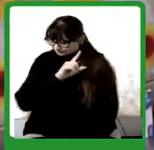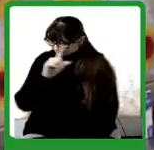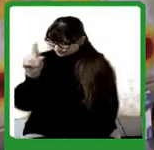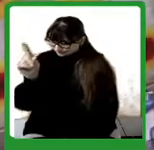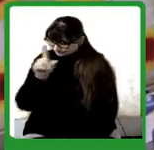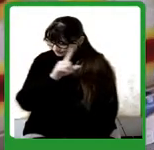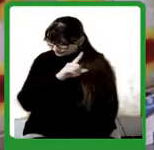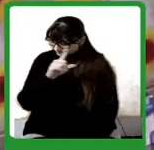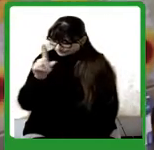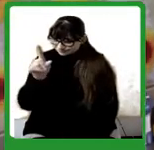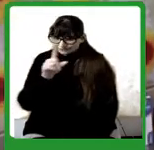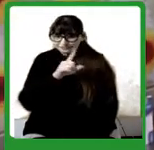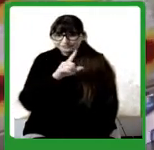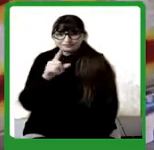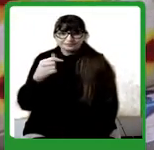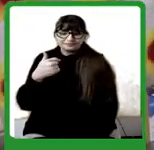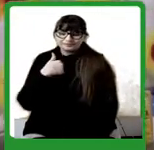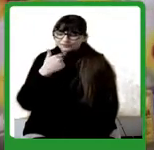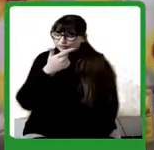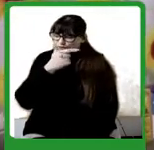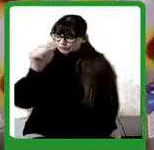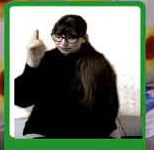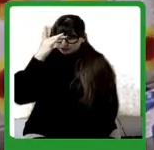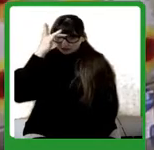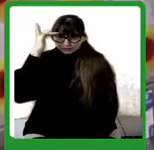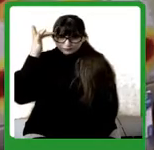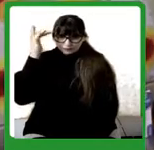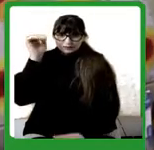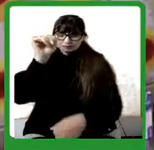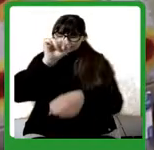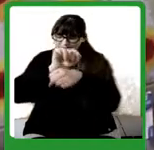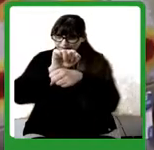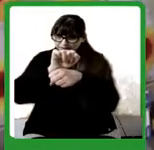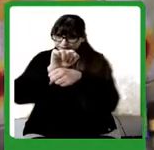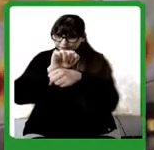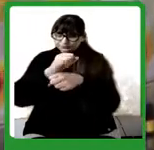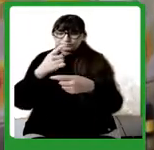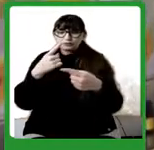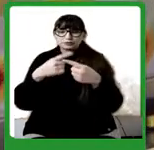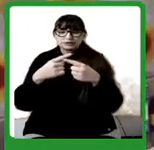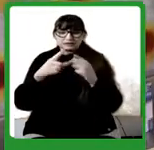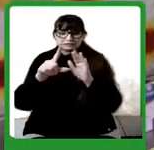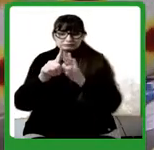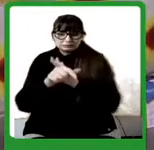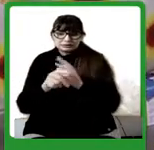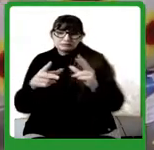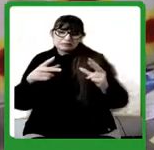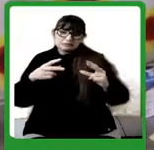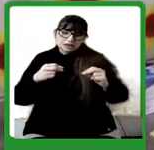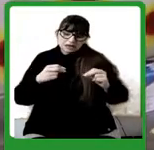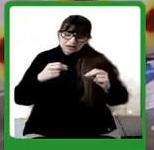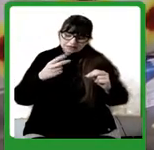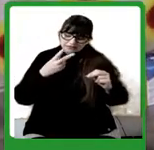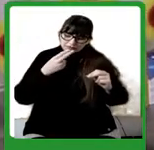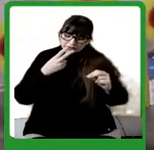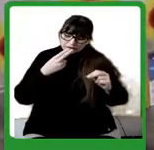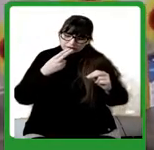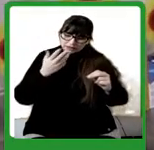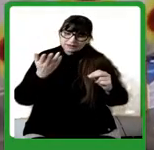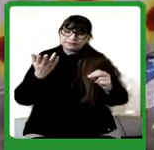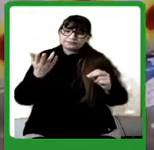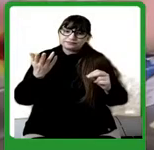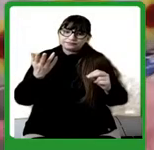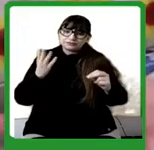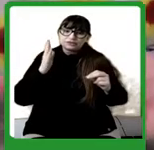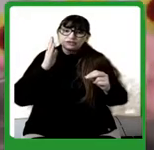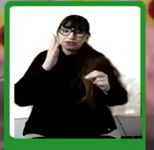Não é eu, tá? Param com isso ali, que depois todo mundo, ai, porque Dona Maria é fofoqueira. O Badin, estão falando que o